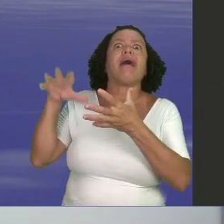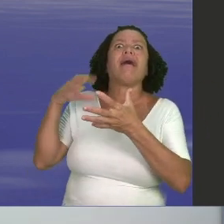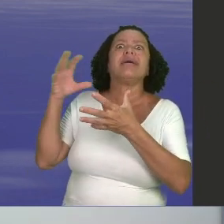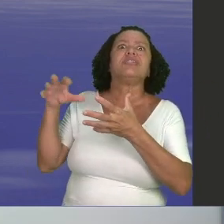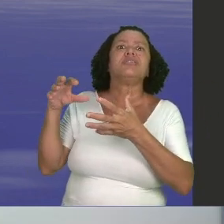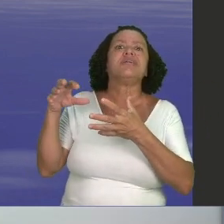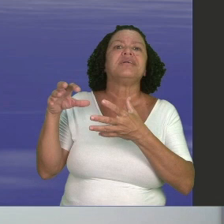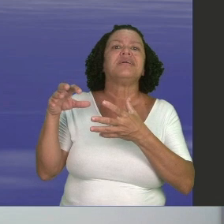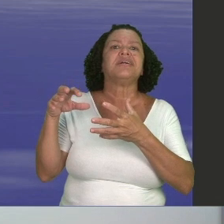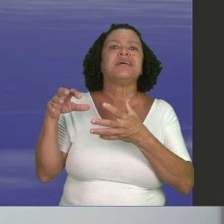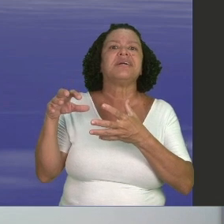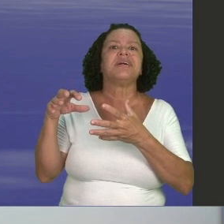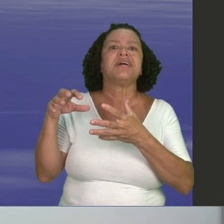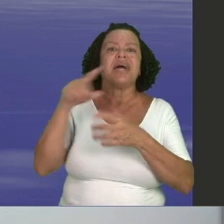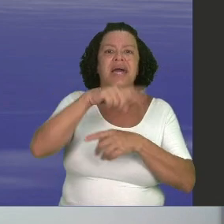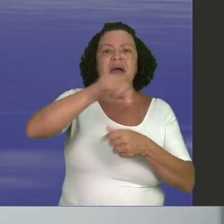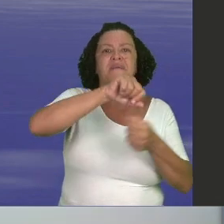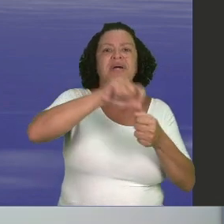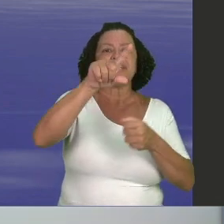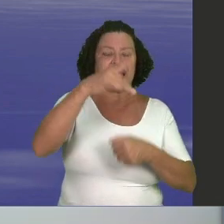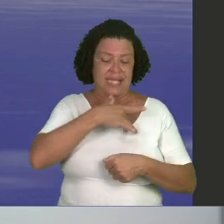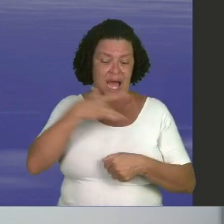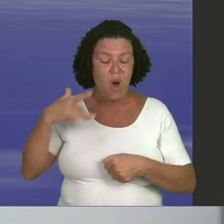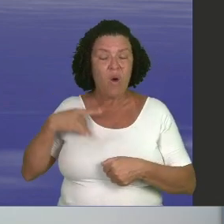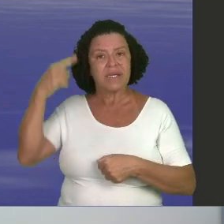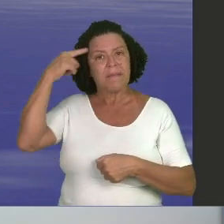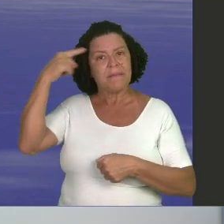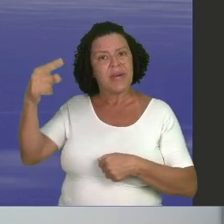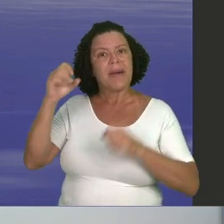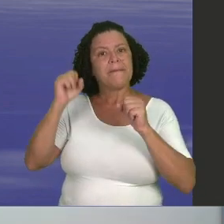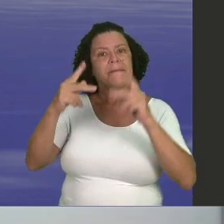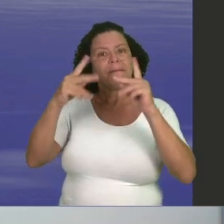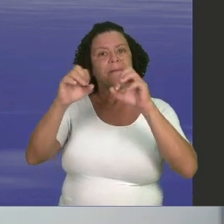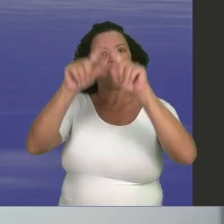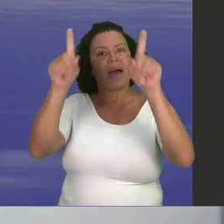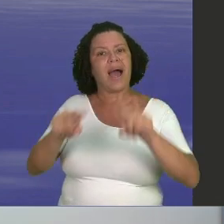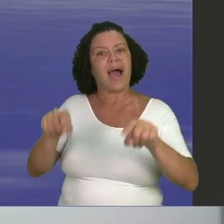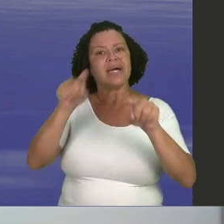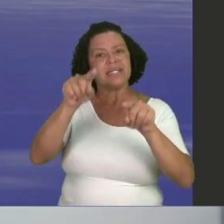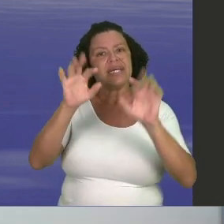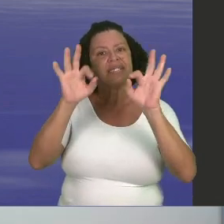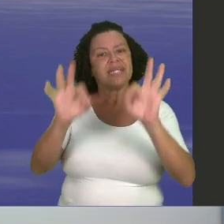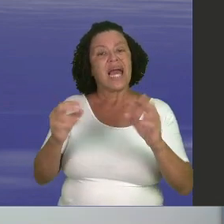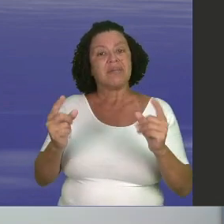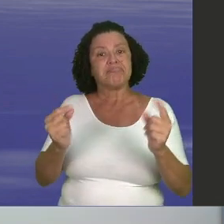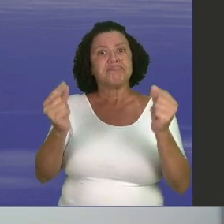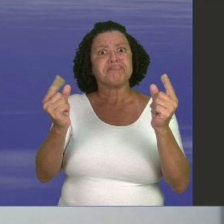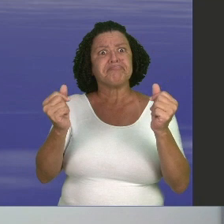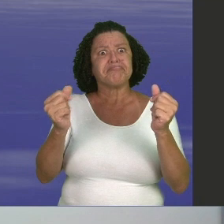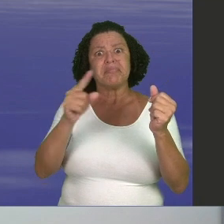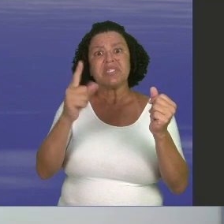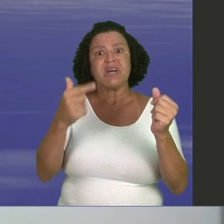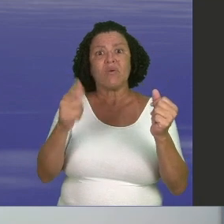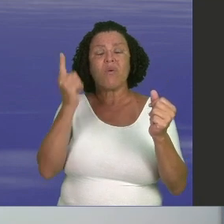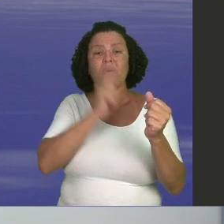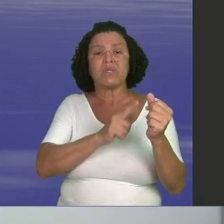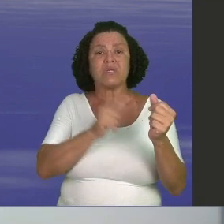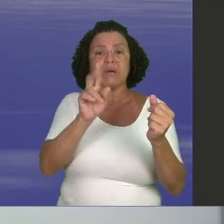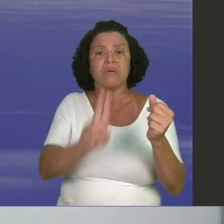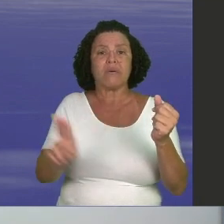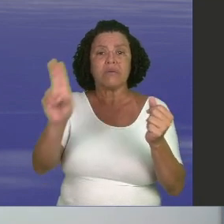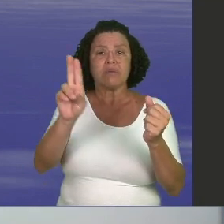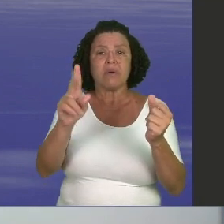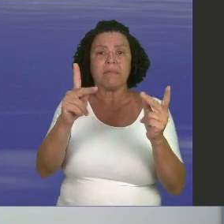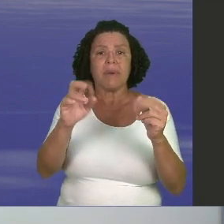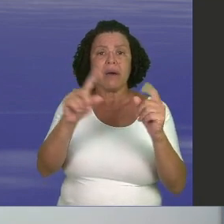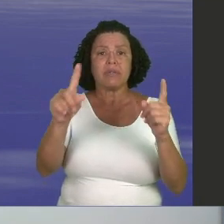tempo para poder ter saúde, para você poder ter paz. Você ter riqueza, mas você não consegue ter